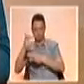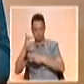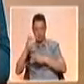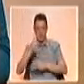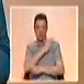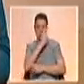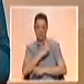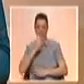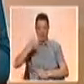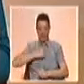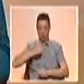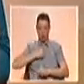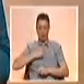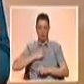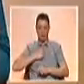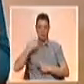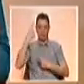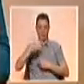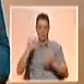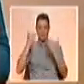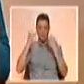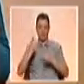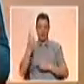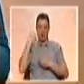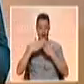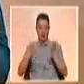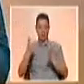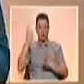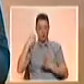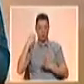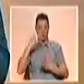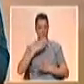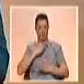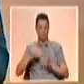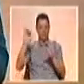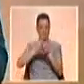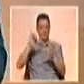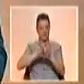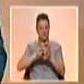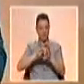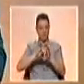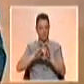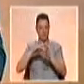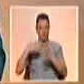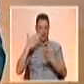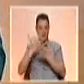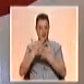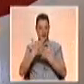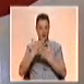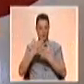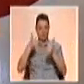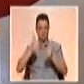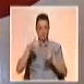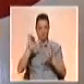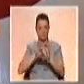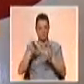através do site da Universidade Católica. E foi aberto ontem, gostávamos que participassem. Qual é o incentivo para participarem,